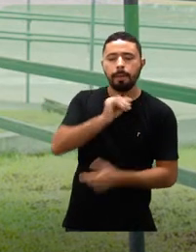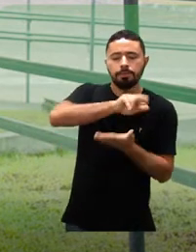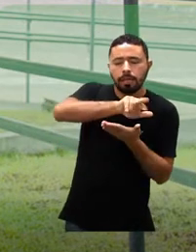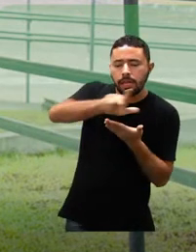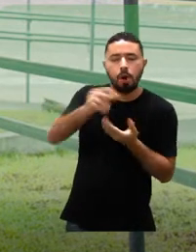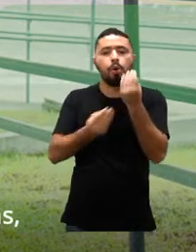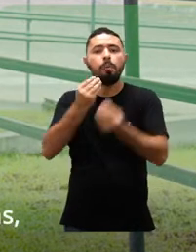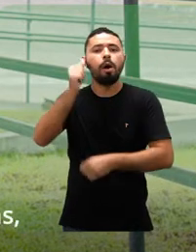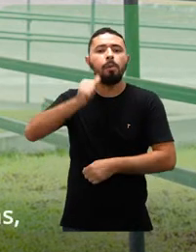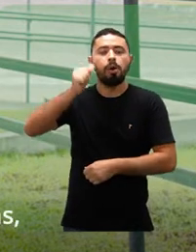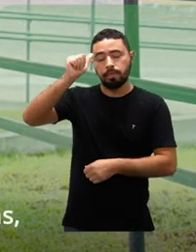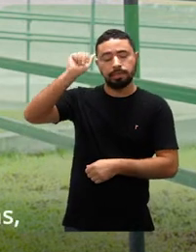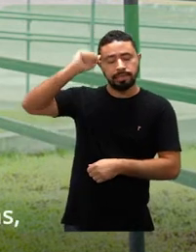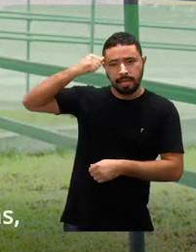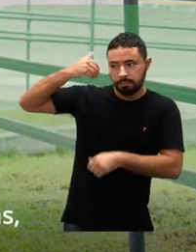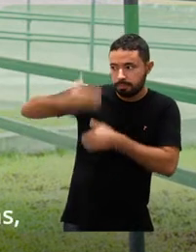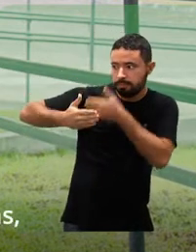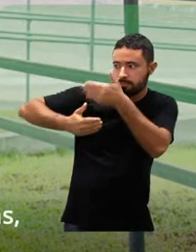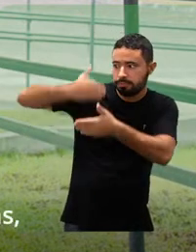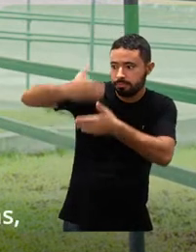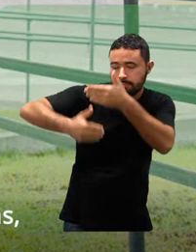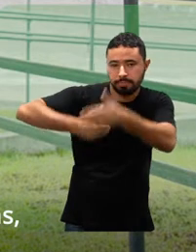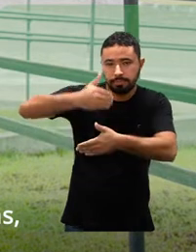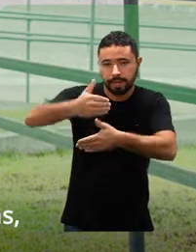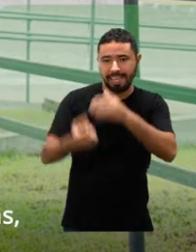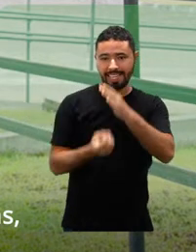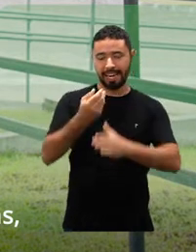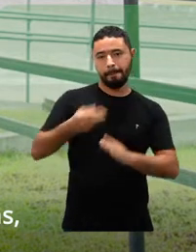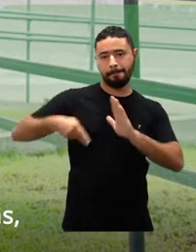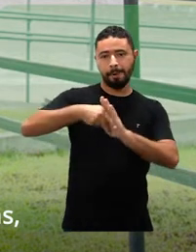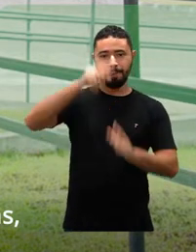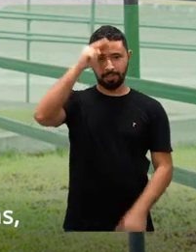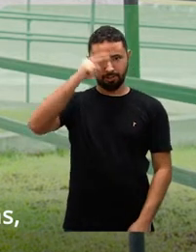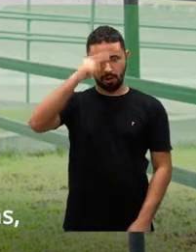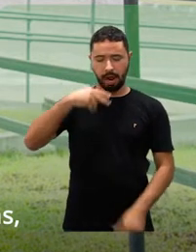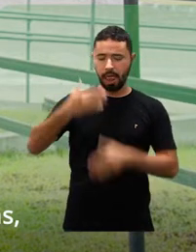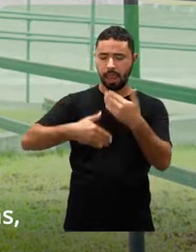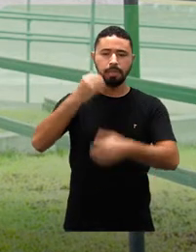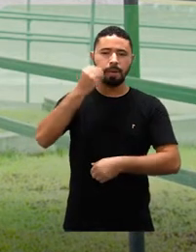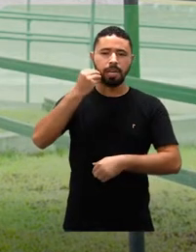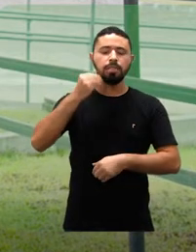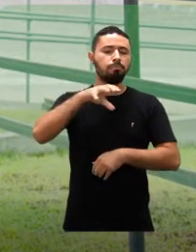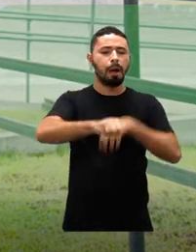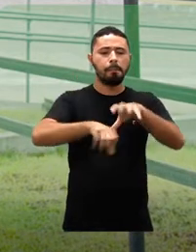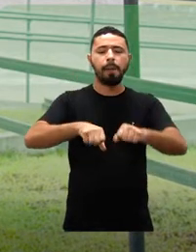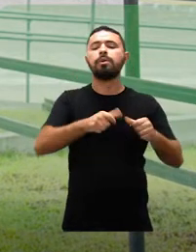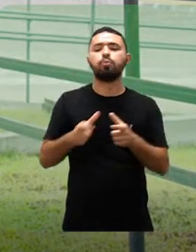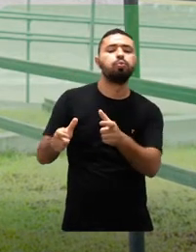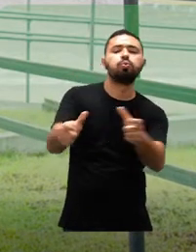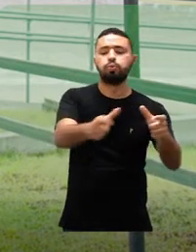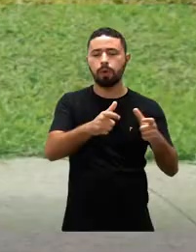mulheres negras vão permeando a história, a sua própria história, e construindo suas vivências e ocupando